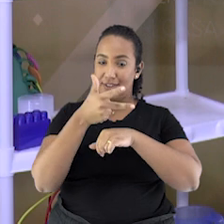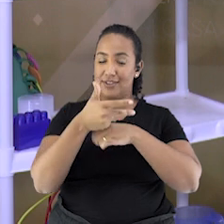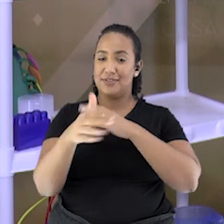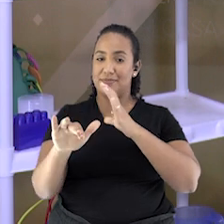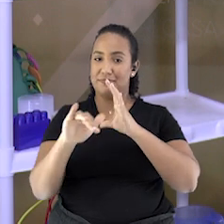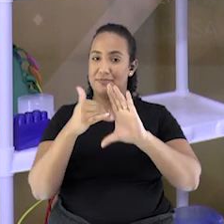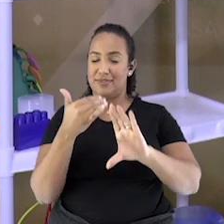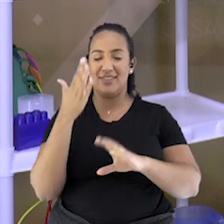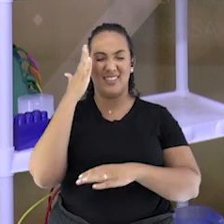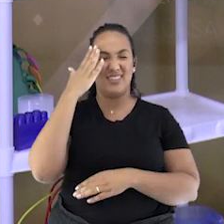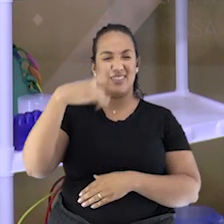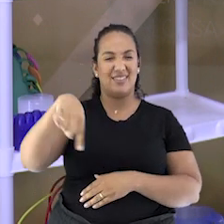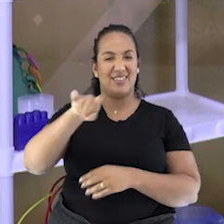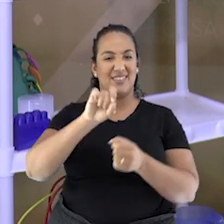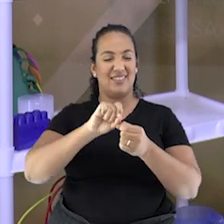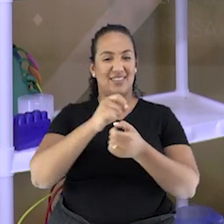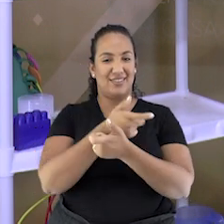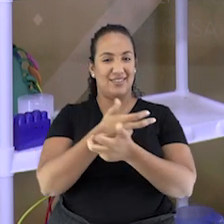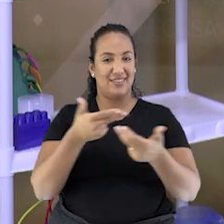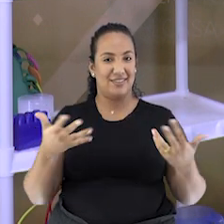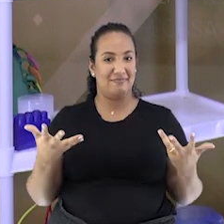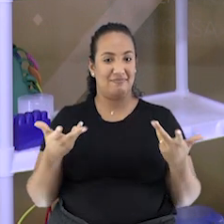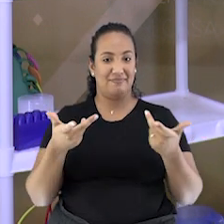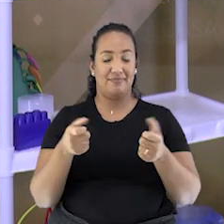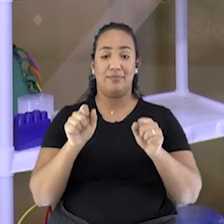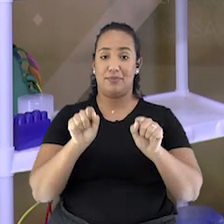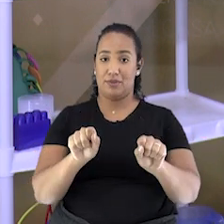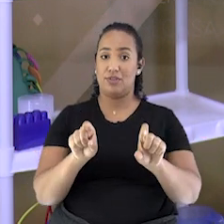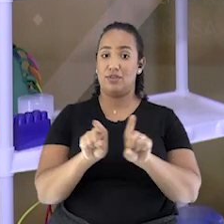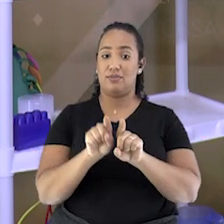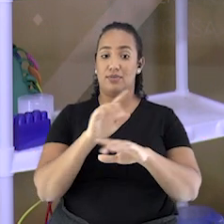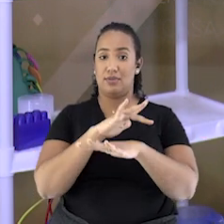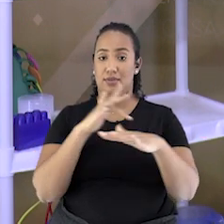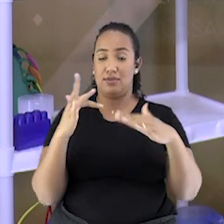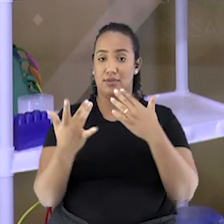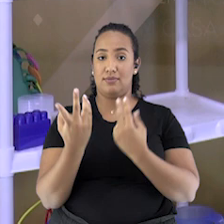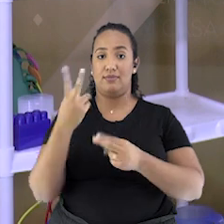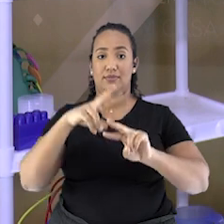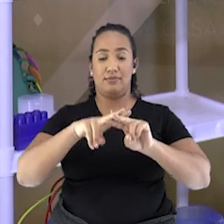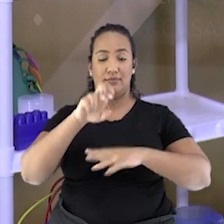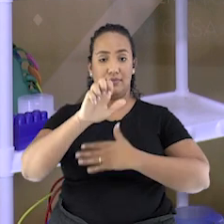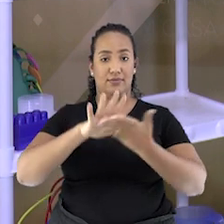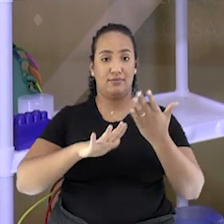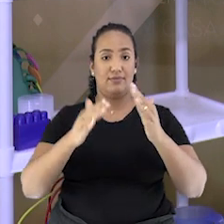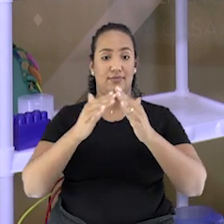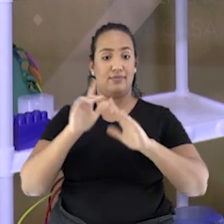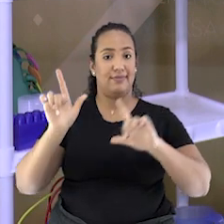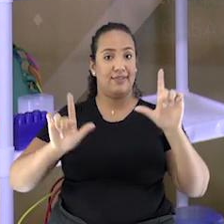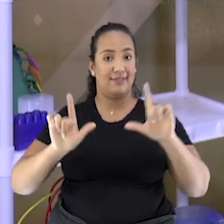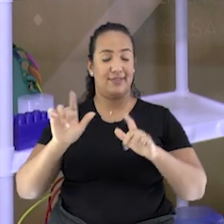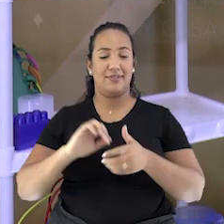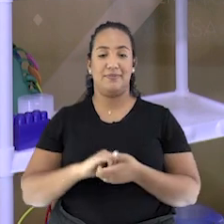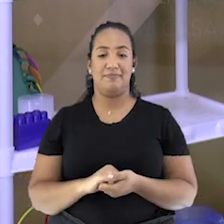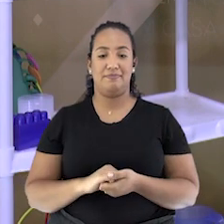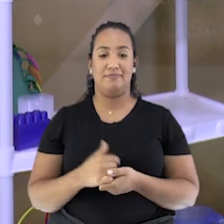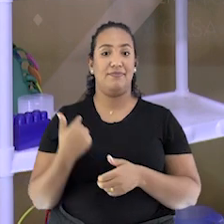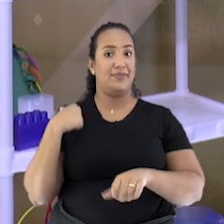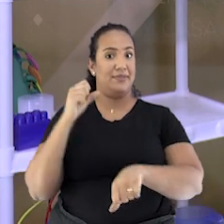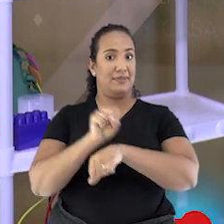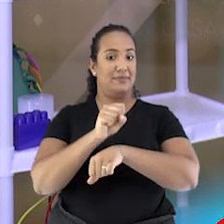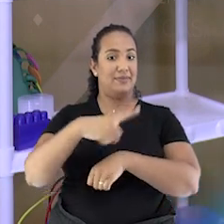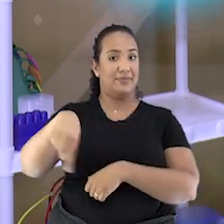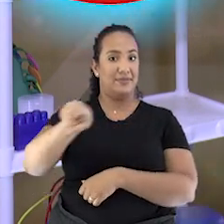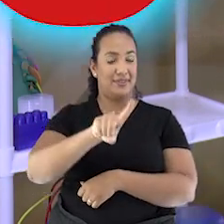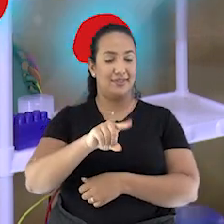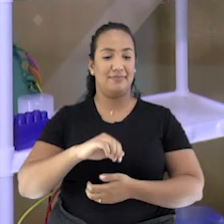coisas maravilhosas. Você também pode publicar nas redes sociais e marcar a hashtag DP em Casa na TV. Aguardo a participação de vocês,